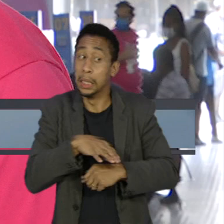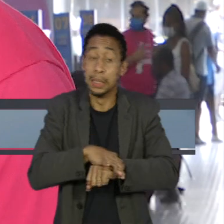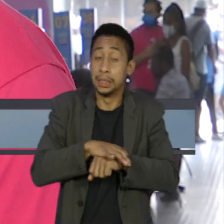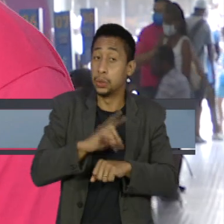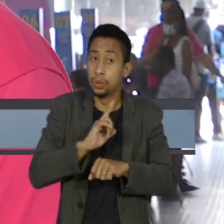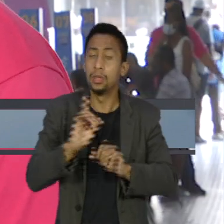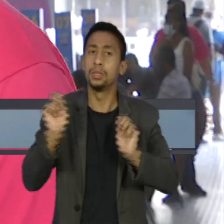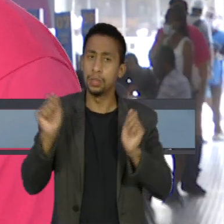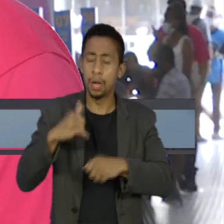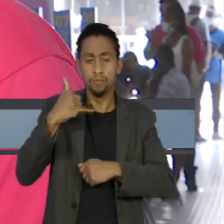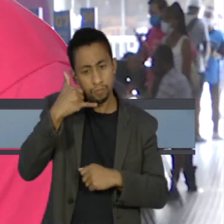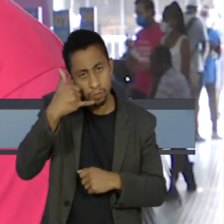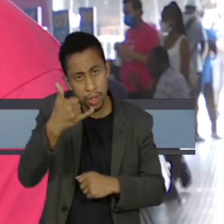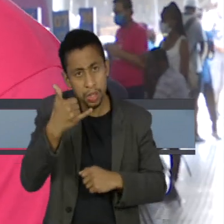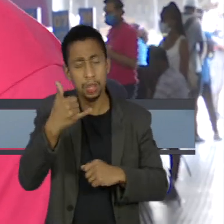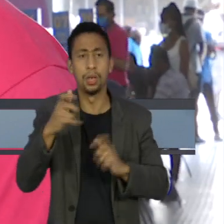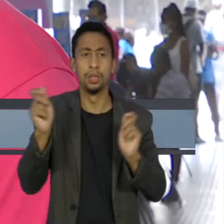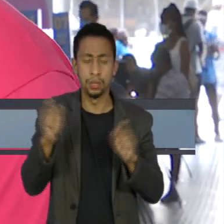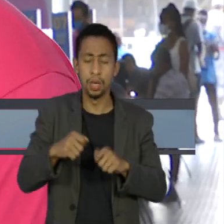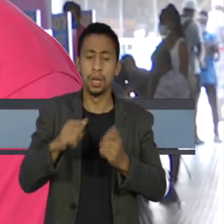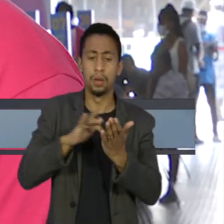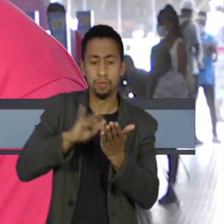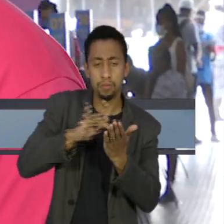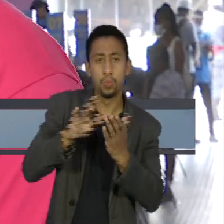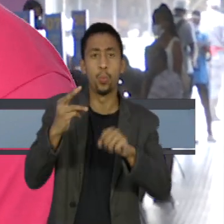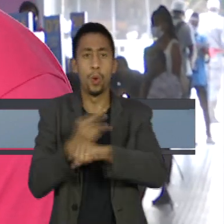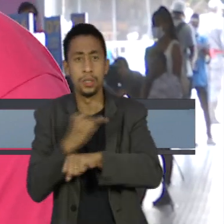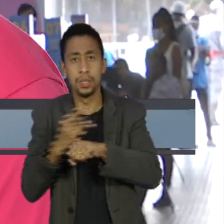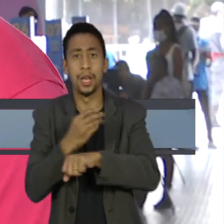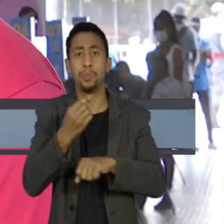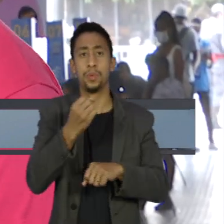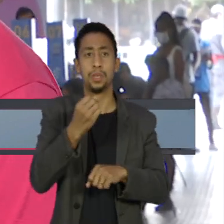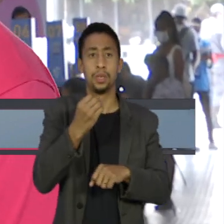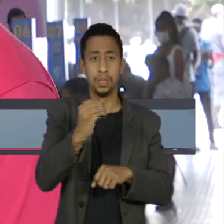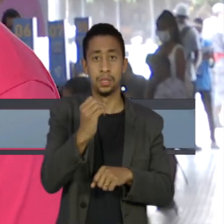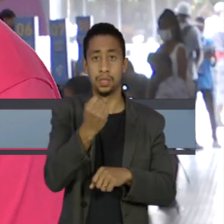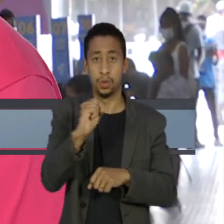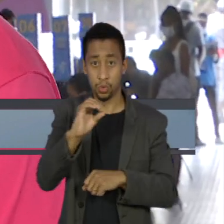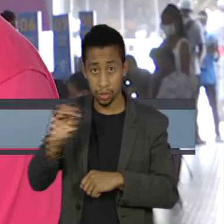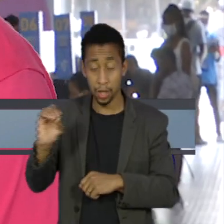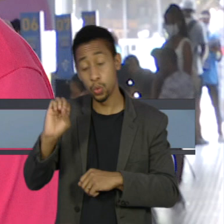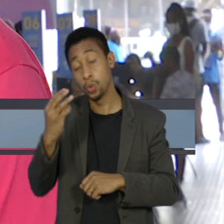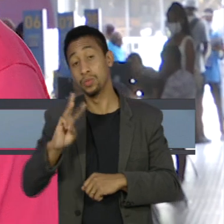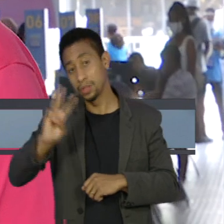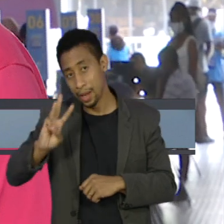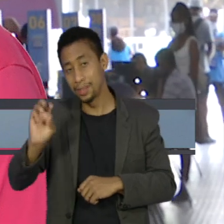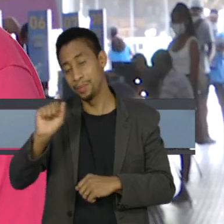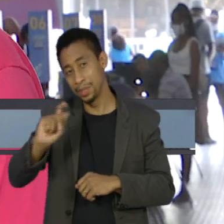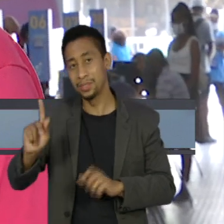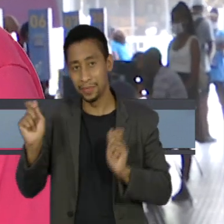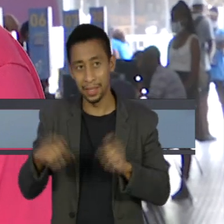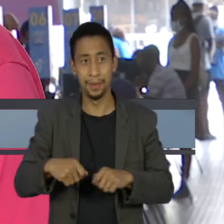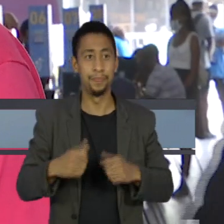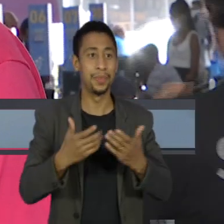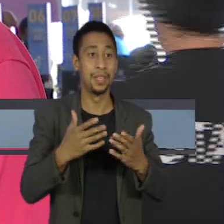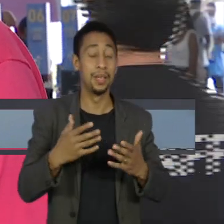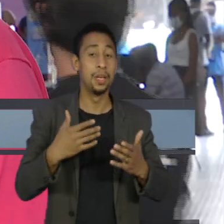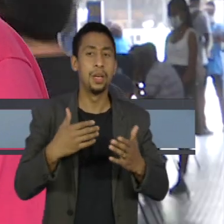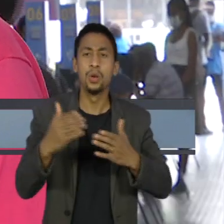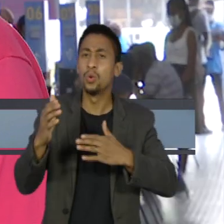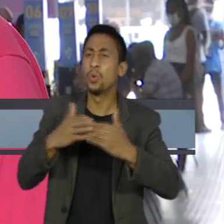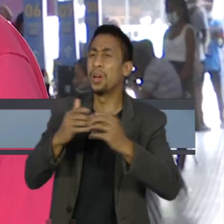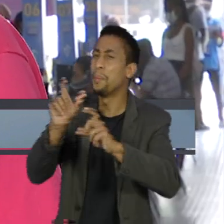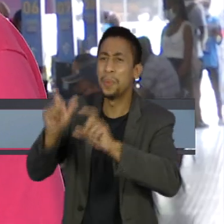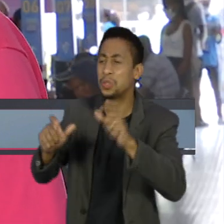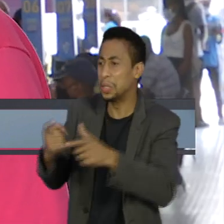pelos nossos canais de atendimento, 0800, WhatsApp, pelo nosso aplicativo ou site. Vale para todo tipo de pessoa com qualquer tipo de